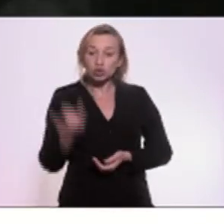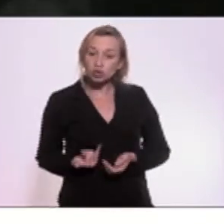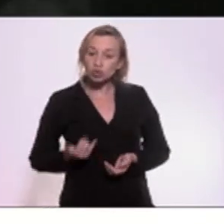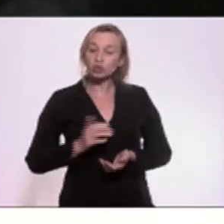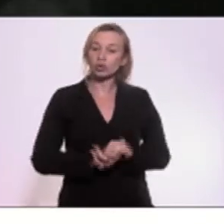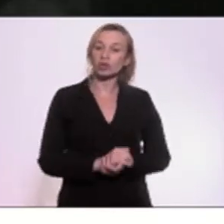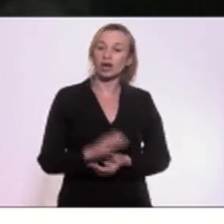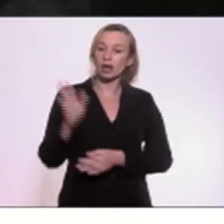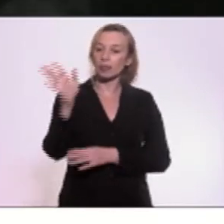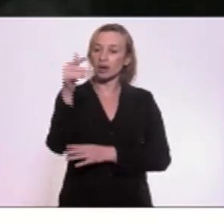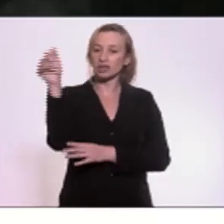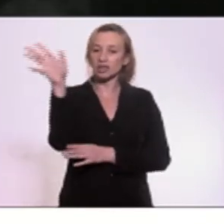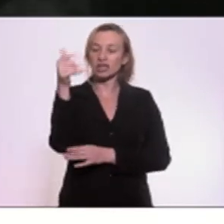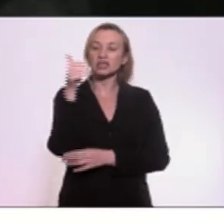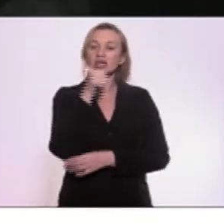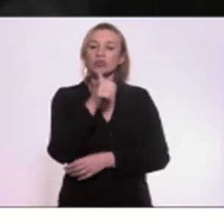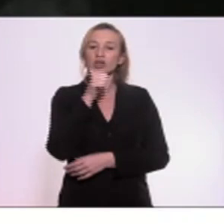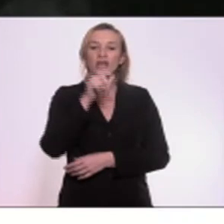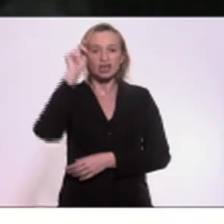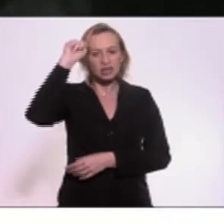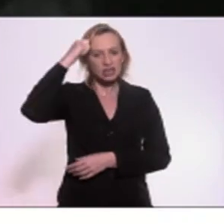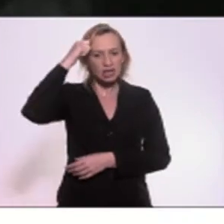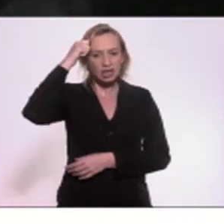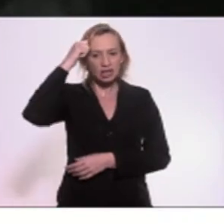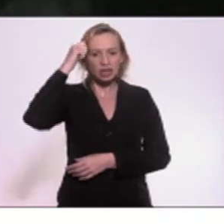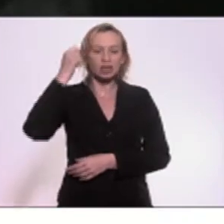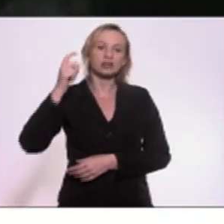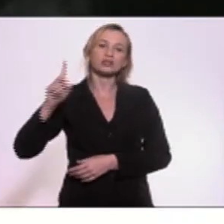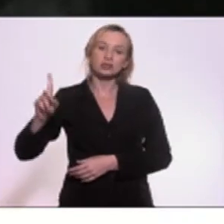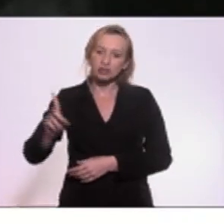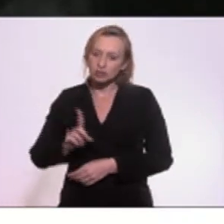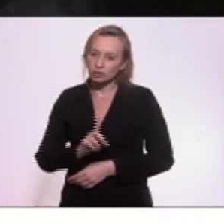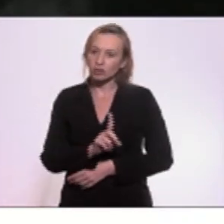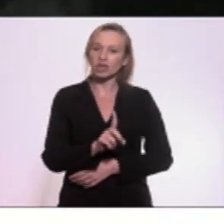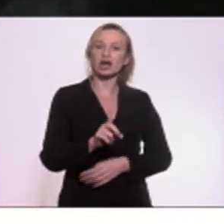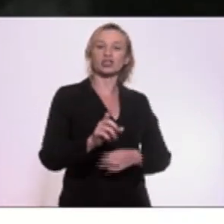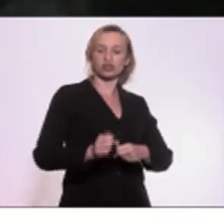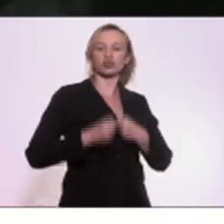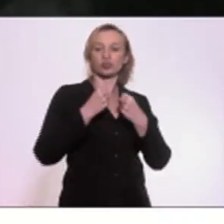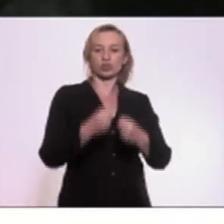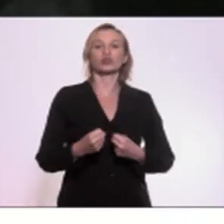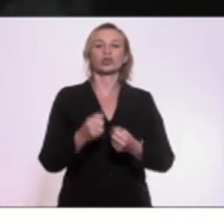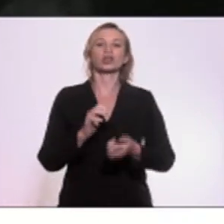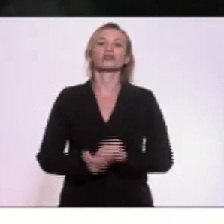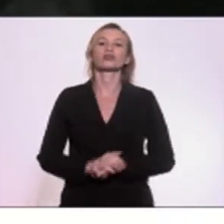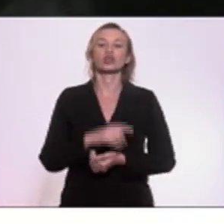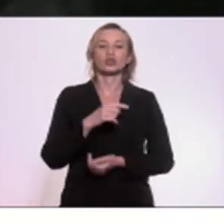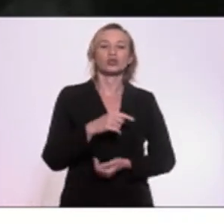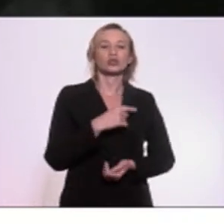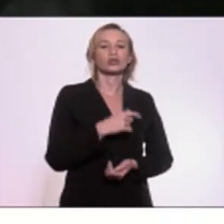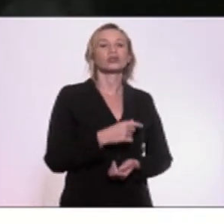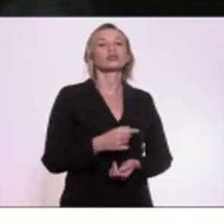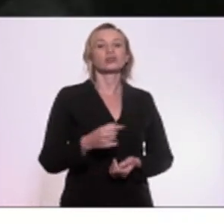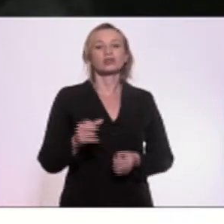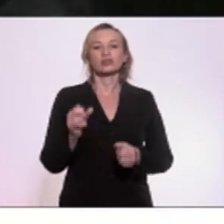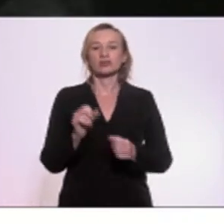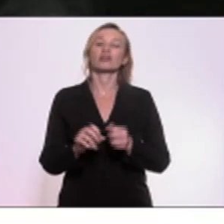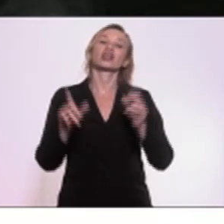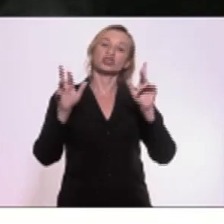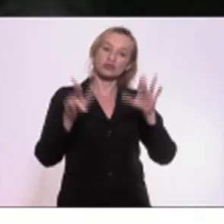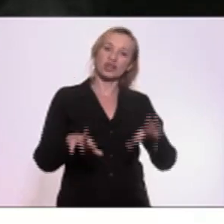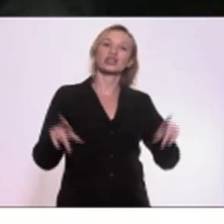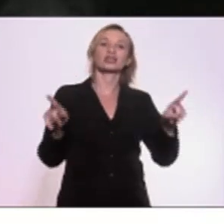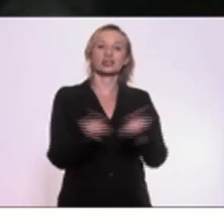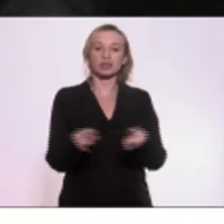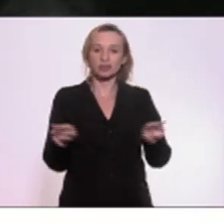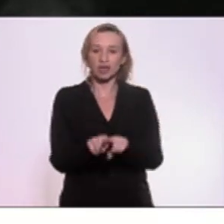a bandeira da mulher negra ocupando os espaços de poder. Então, sem dúvida nenhuma, isso faz diferença